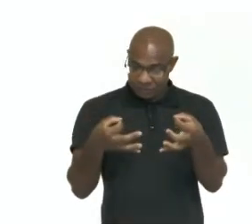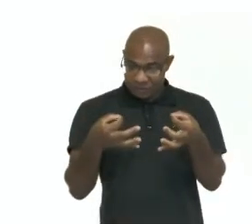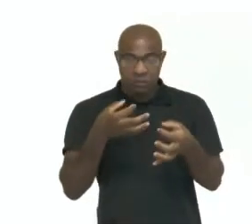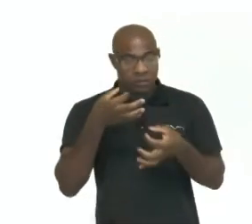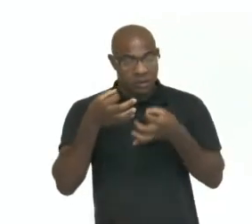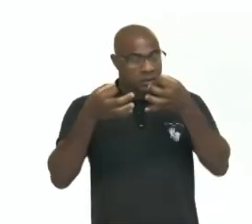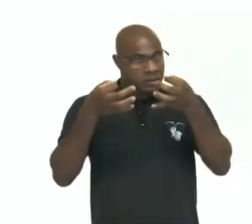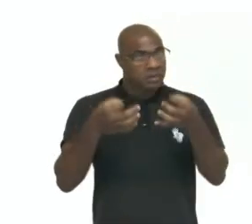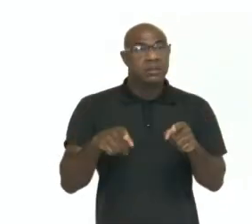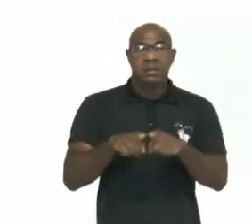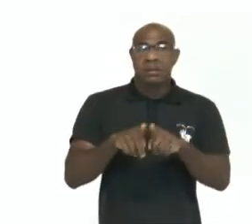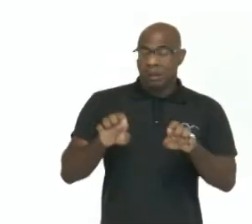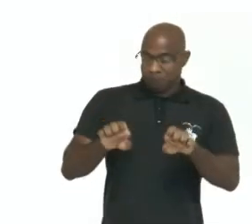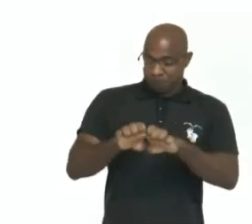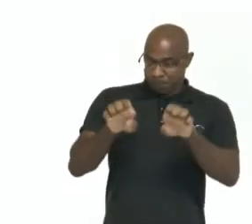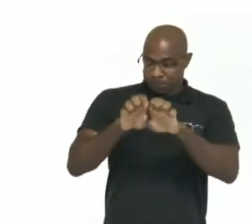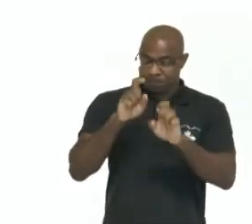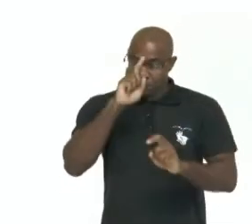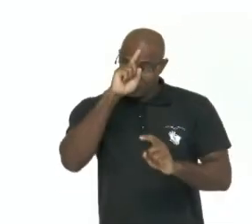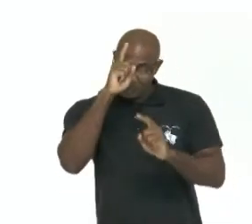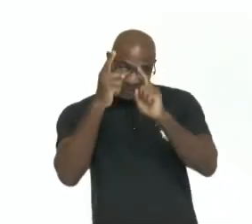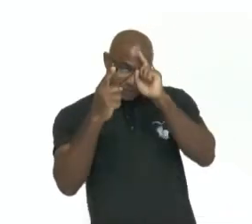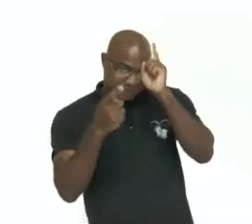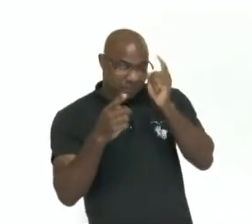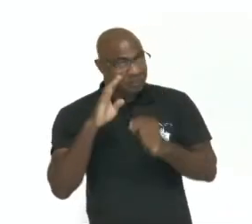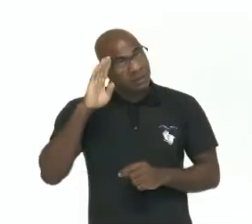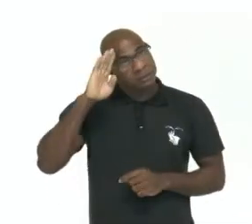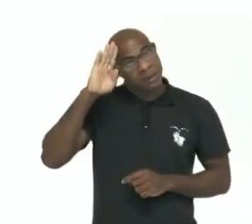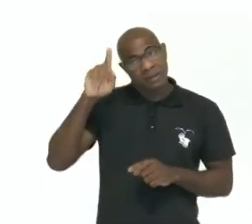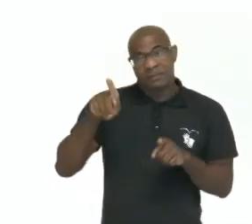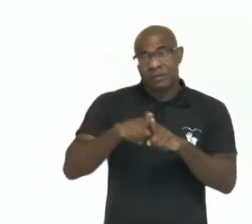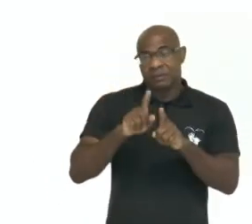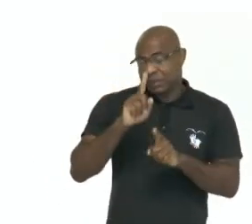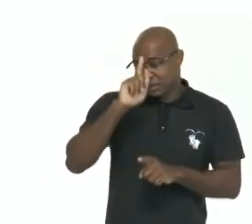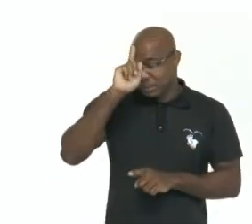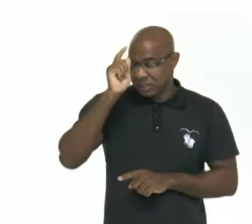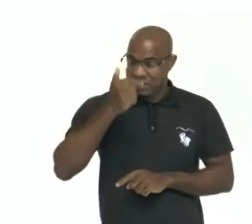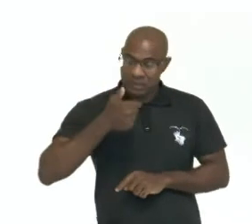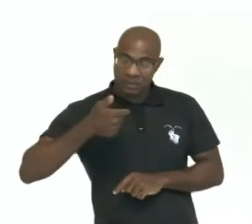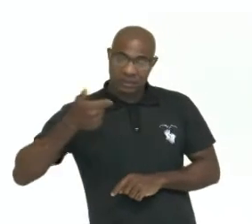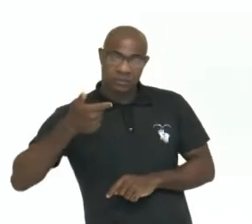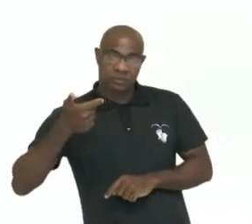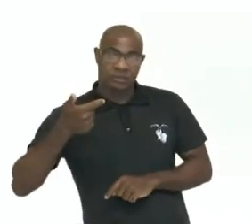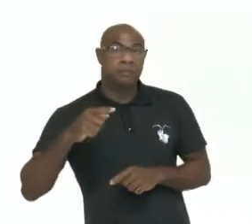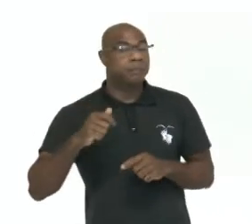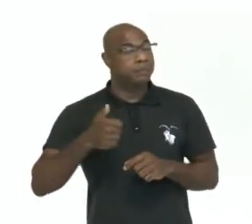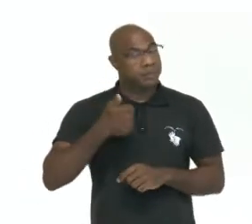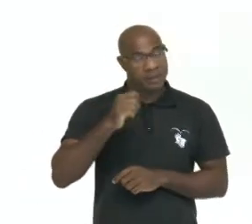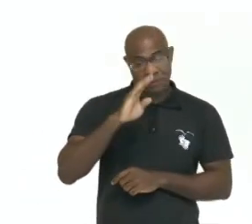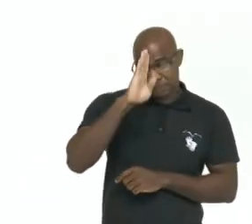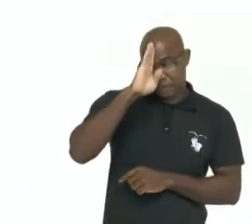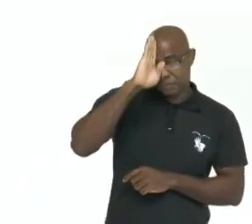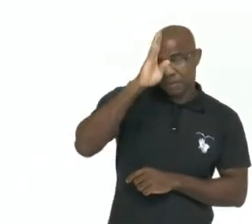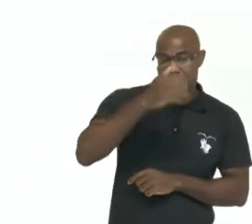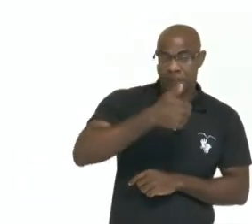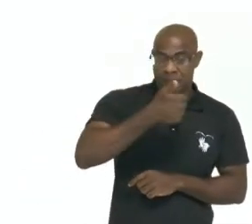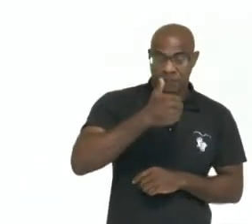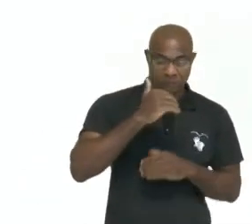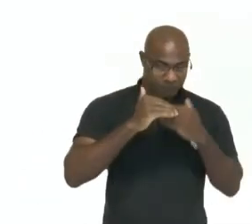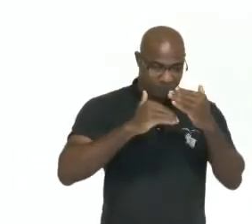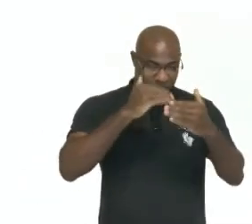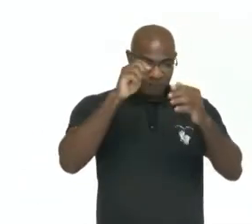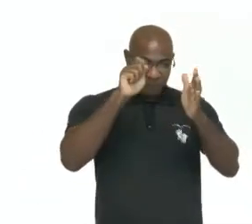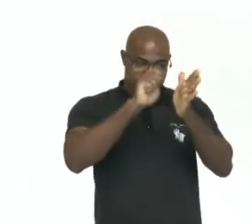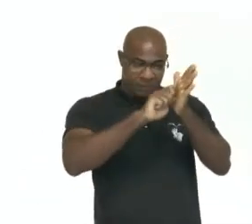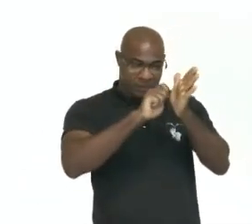fazer a estruturação da ideia principal e das ideias secundárias. Primeiro você pega a ideia principal, né, que você vai desenvolver, e depois você